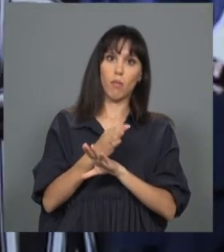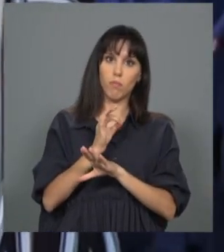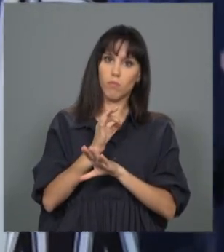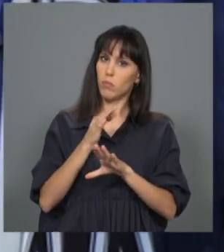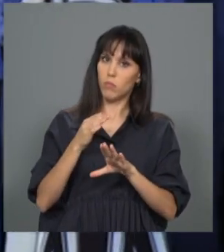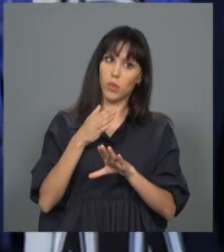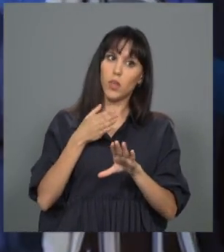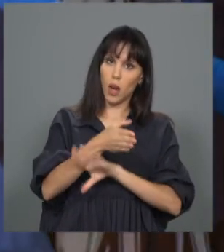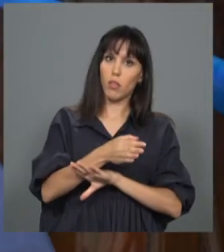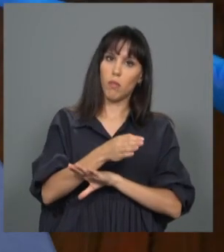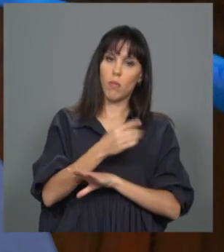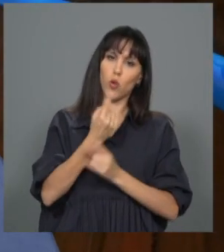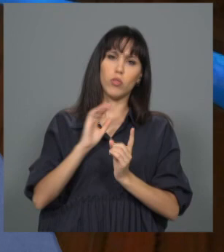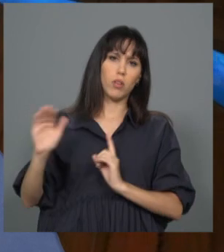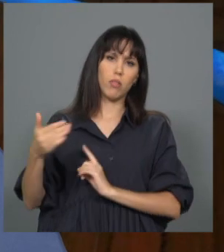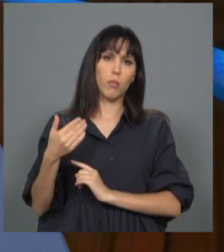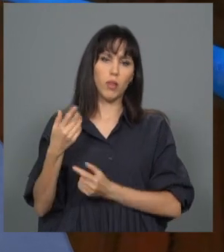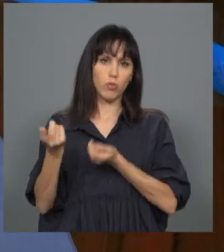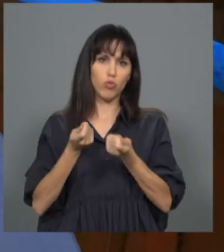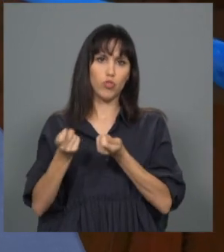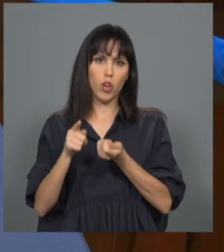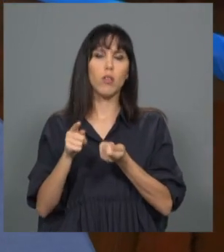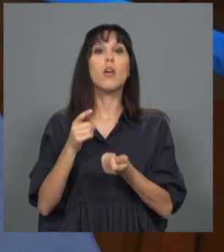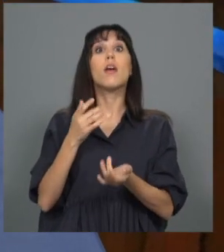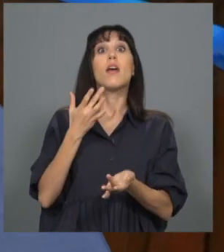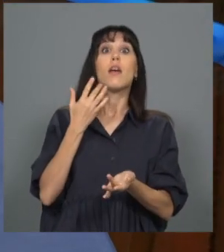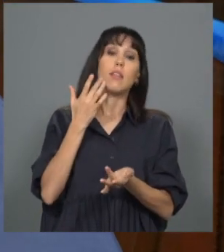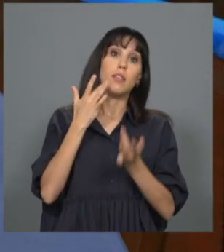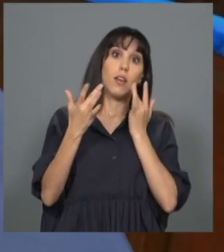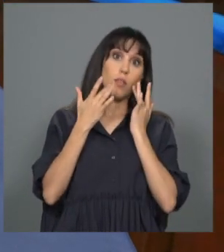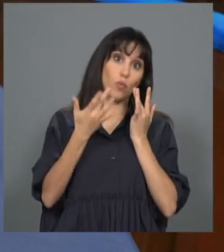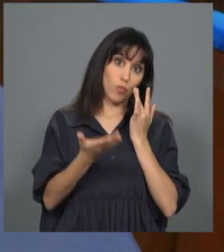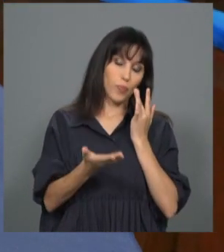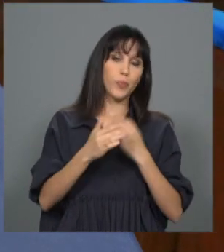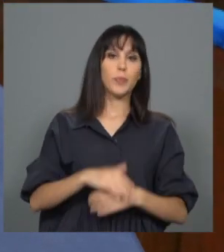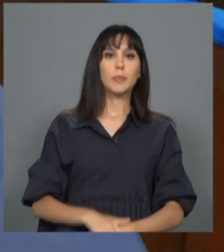sobretudo diretamente, mas também indiretamente, na representação.